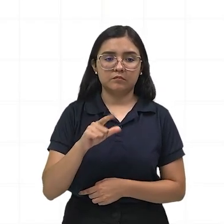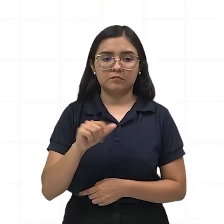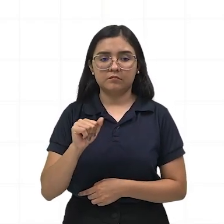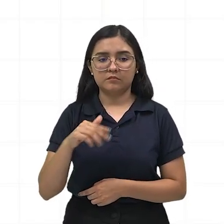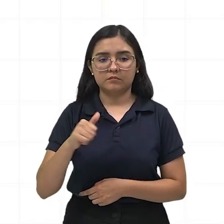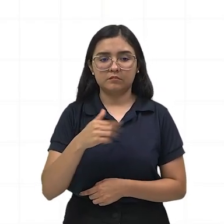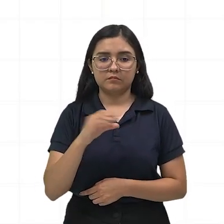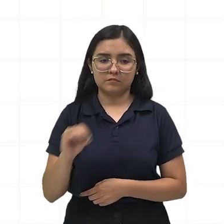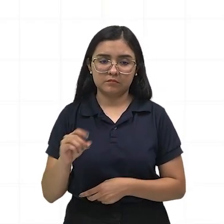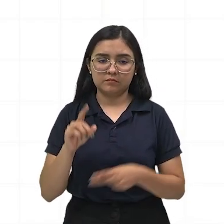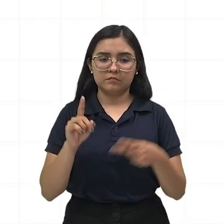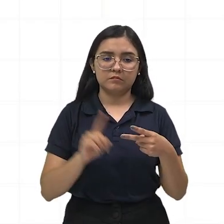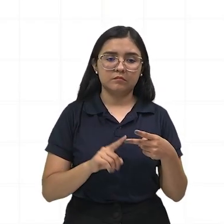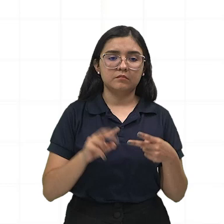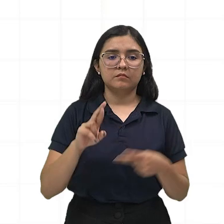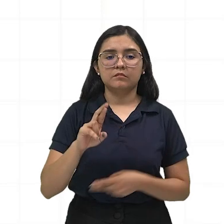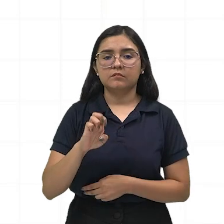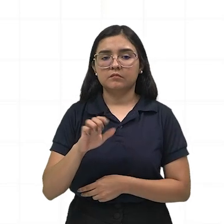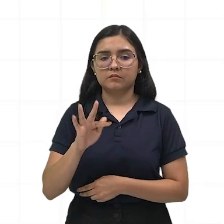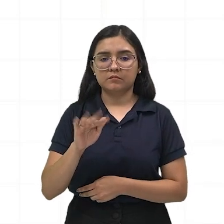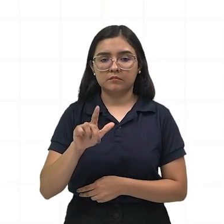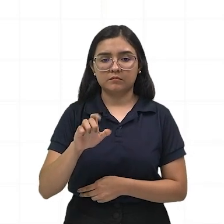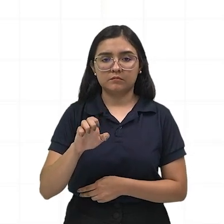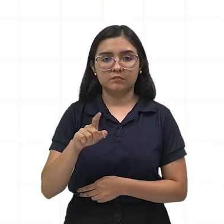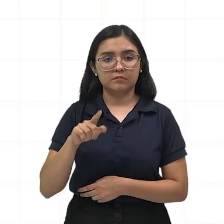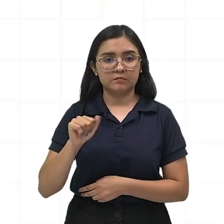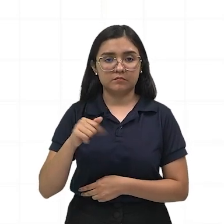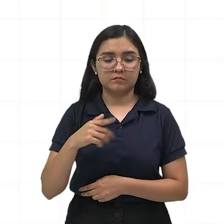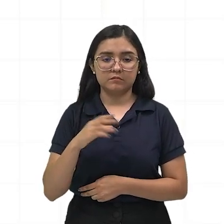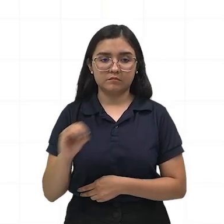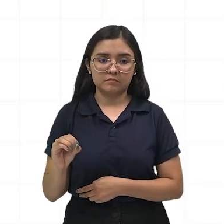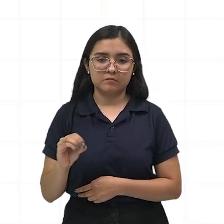Tá? Translação, rotação e reflexão.